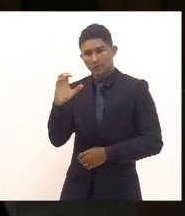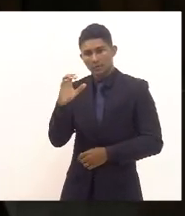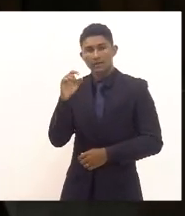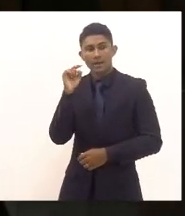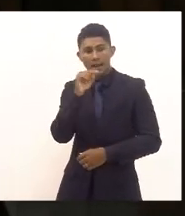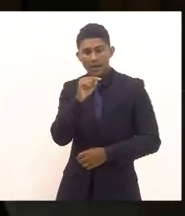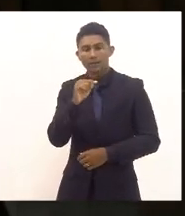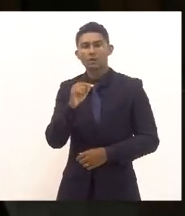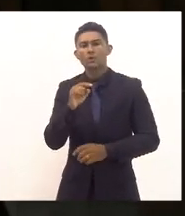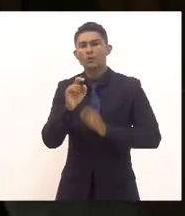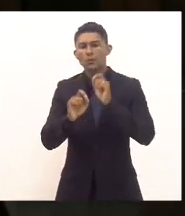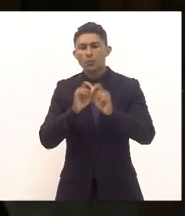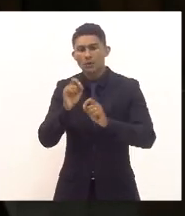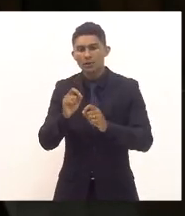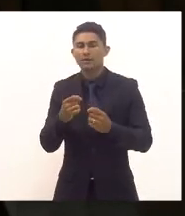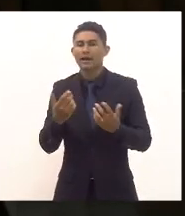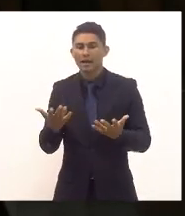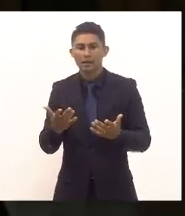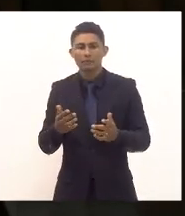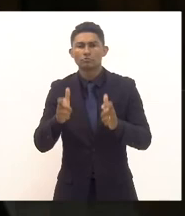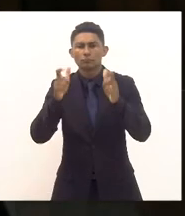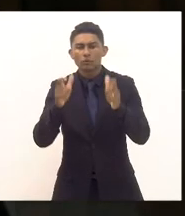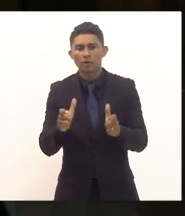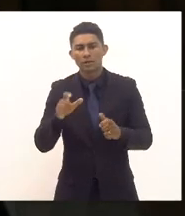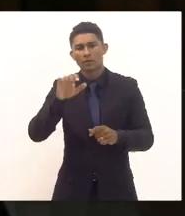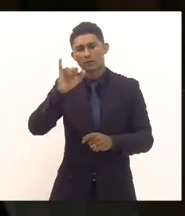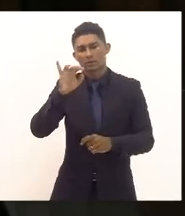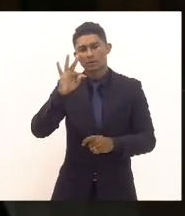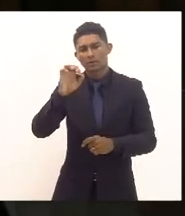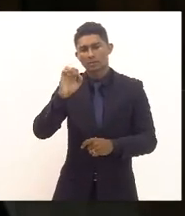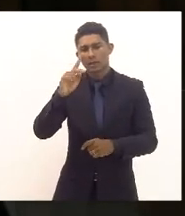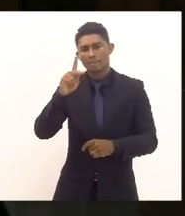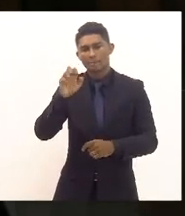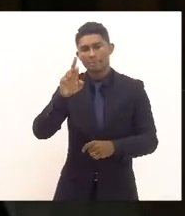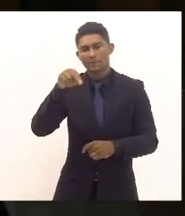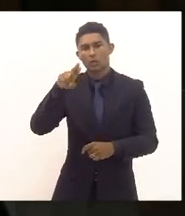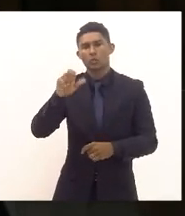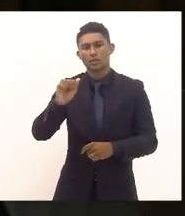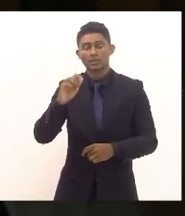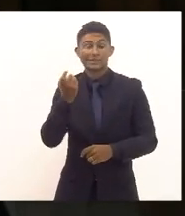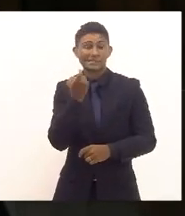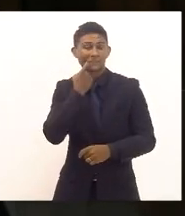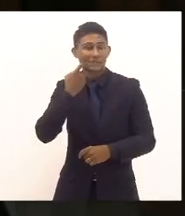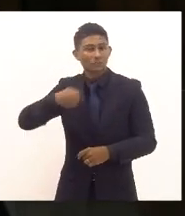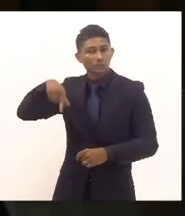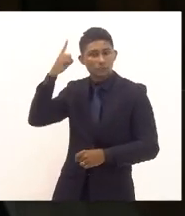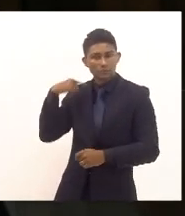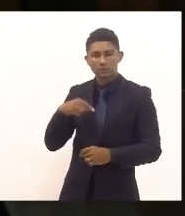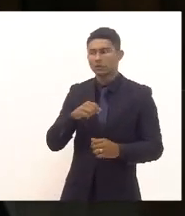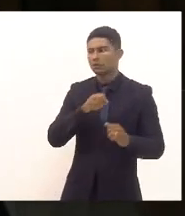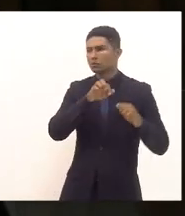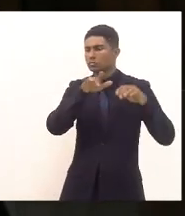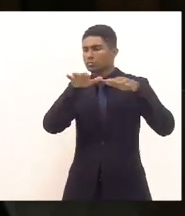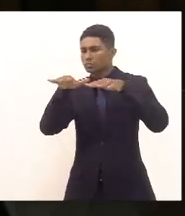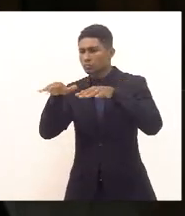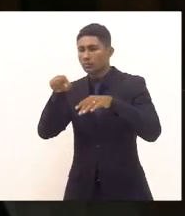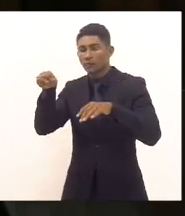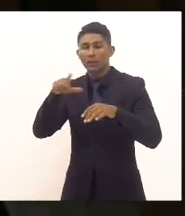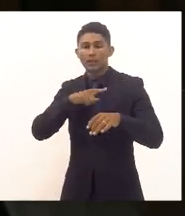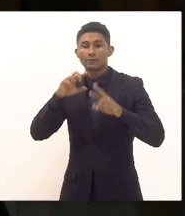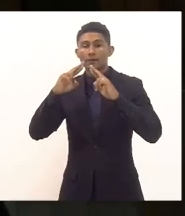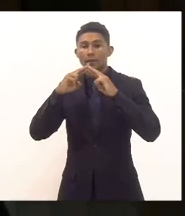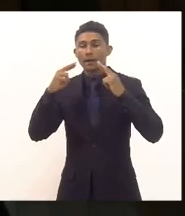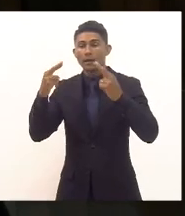presidência dessa casa a Itaperuna na sexta-feira passada e lá se reuniu com diversos representantes